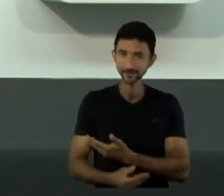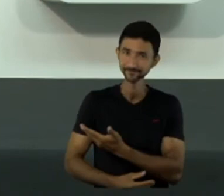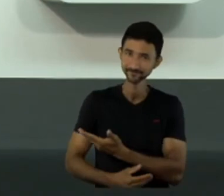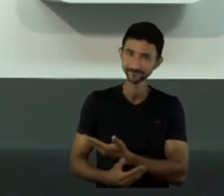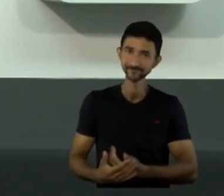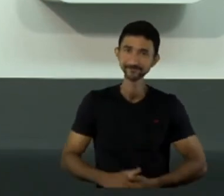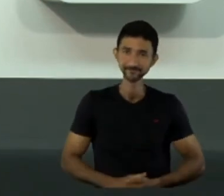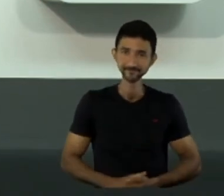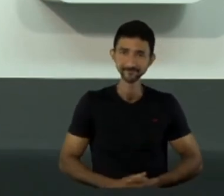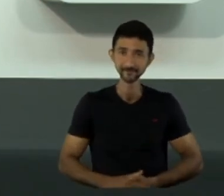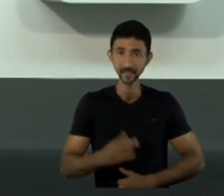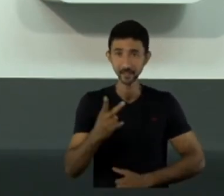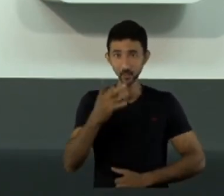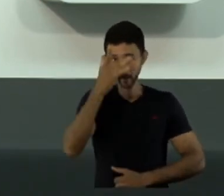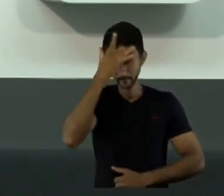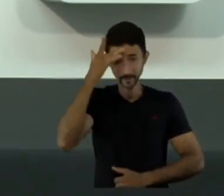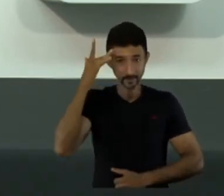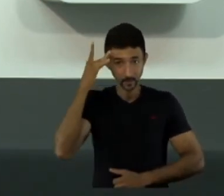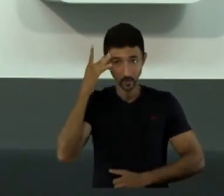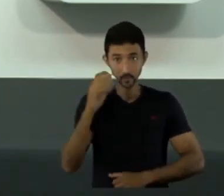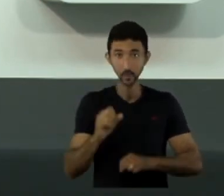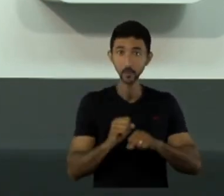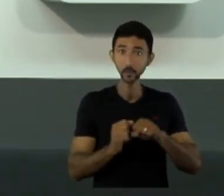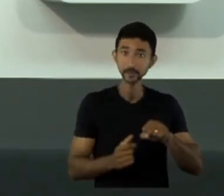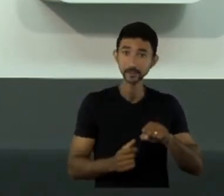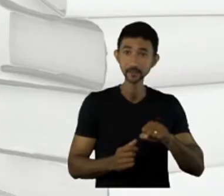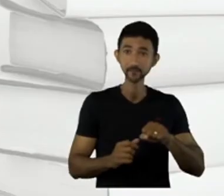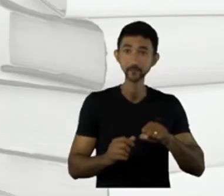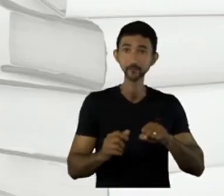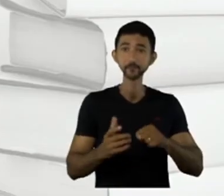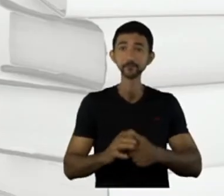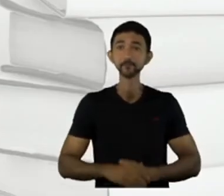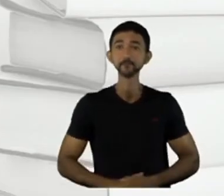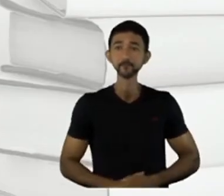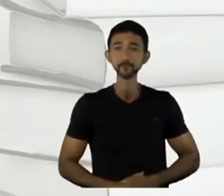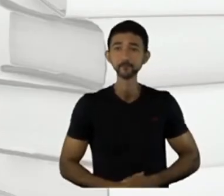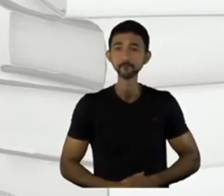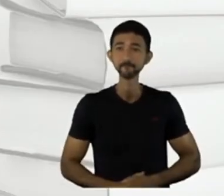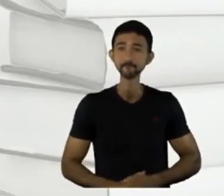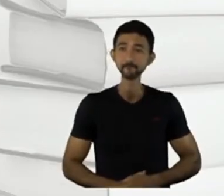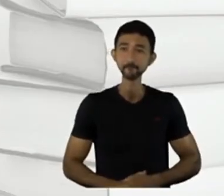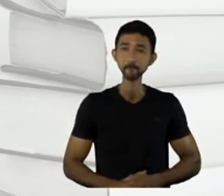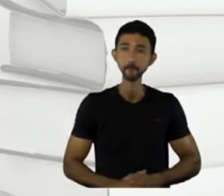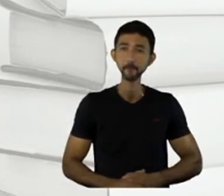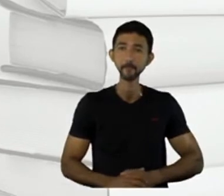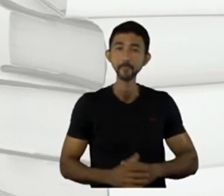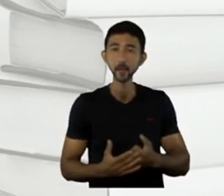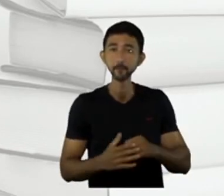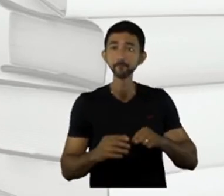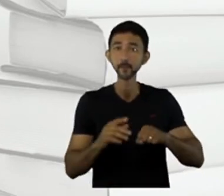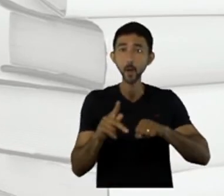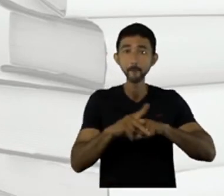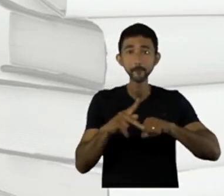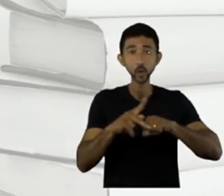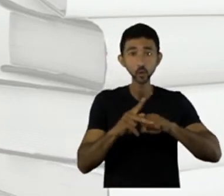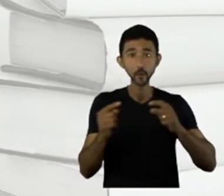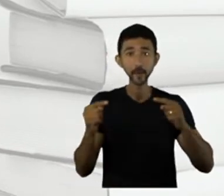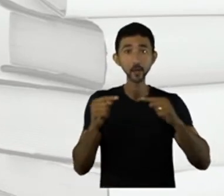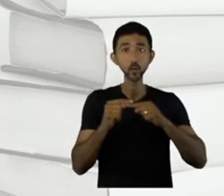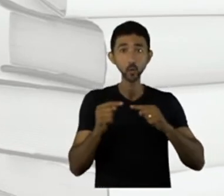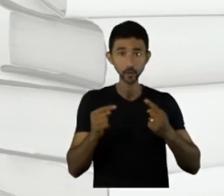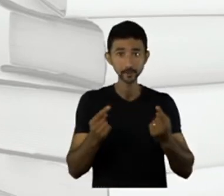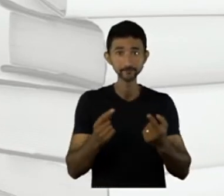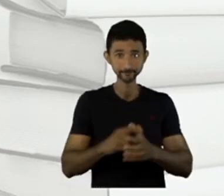Agora nós temos duas pessoas, dois substantivos, Luísa e Ana. Então, o meu pronome também vai concordar com ele.